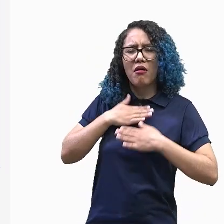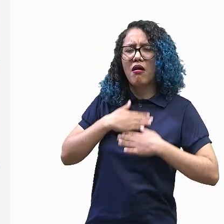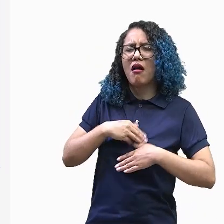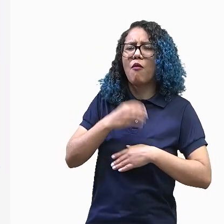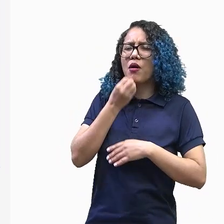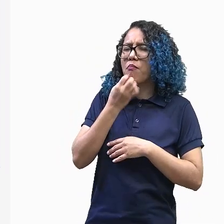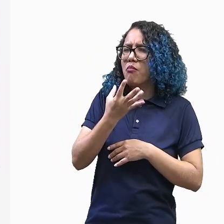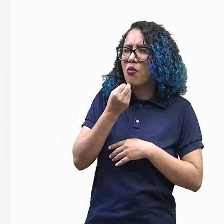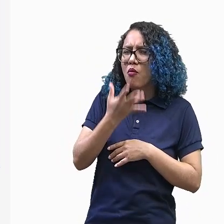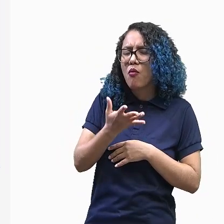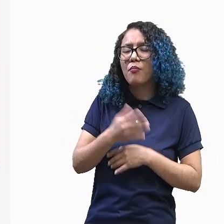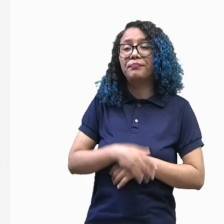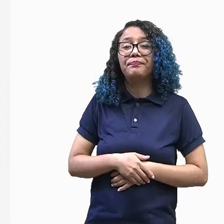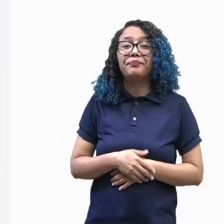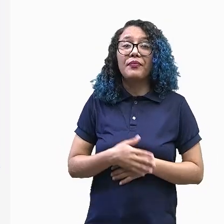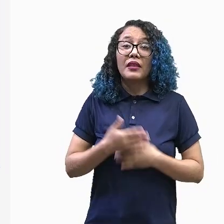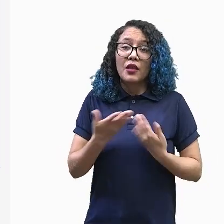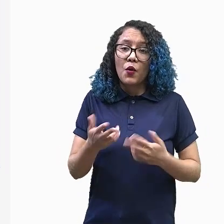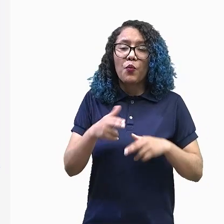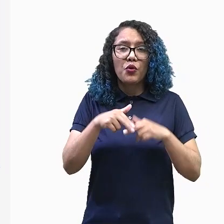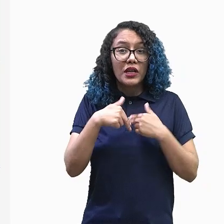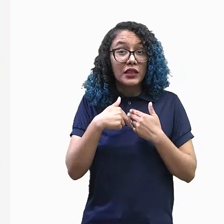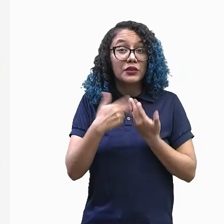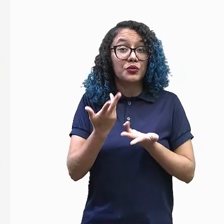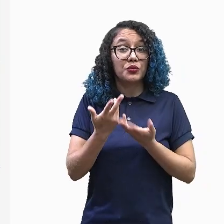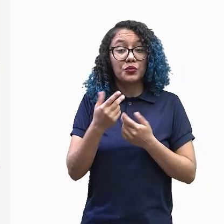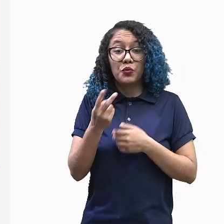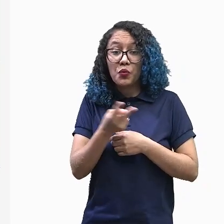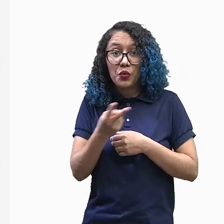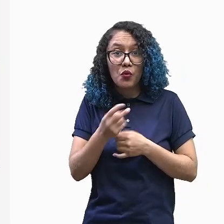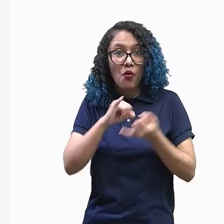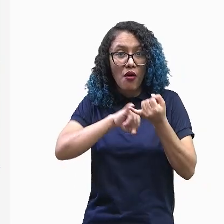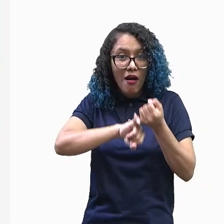E, claro, isso de alguma forma iludiu eles, né?